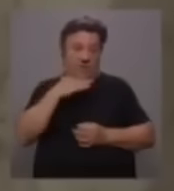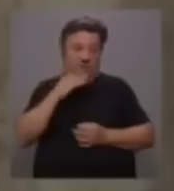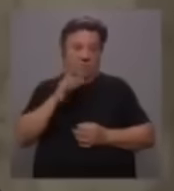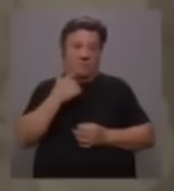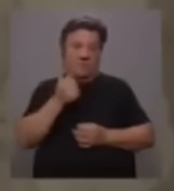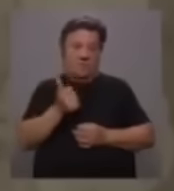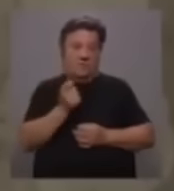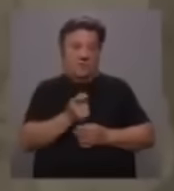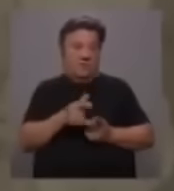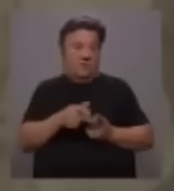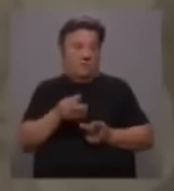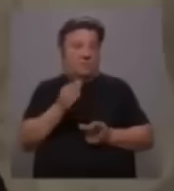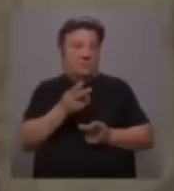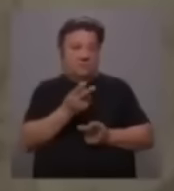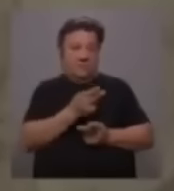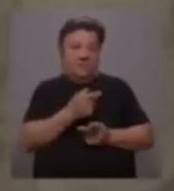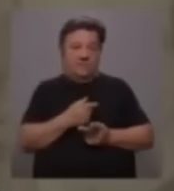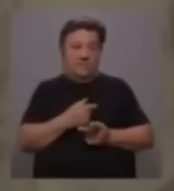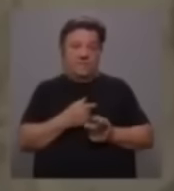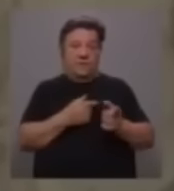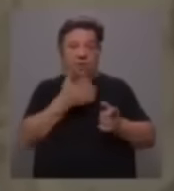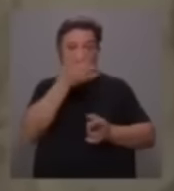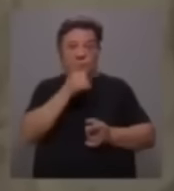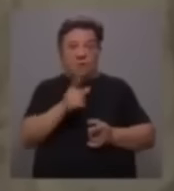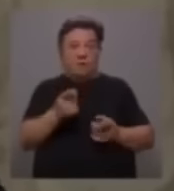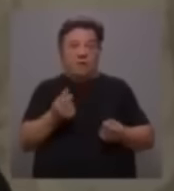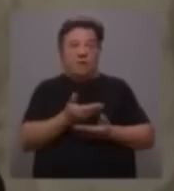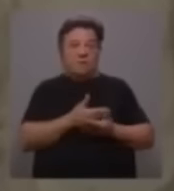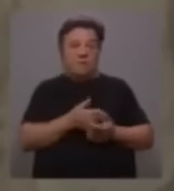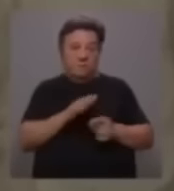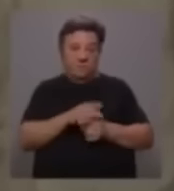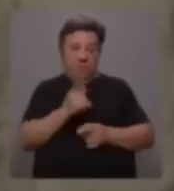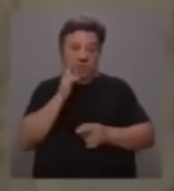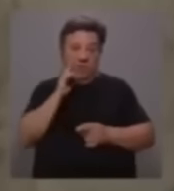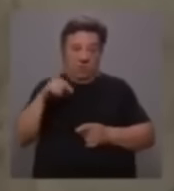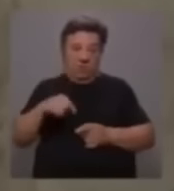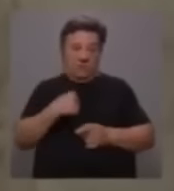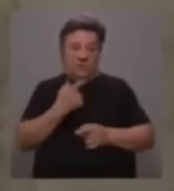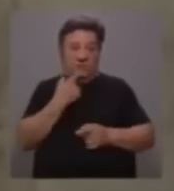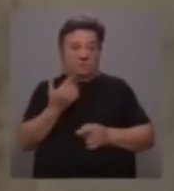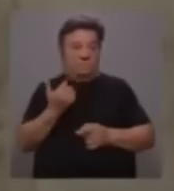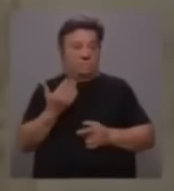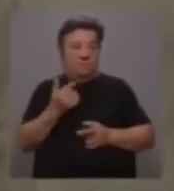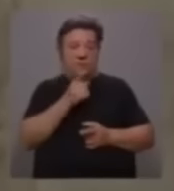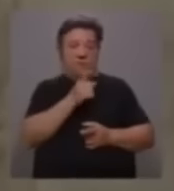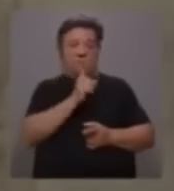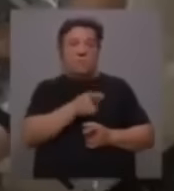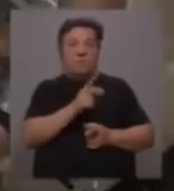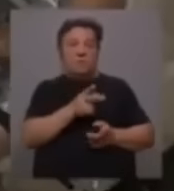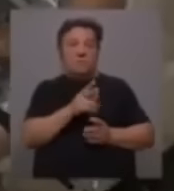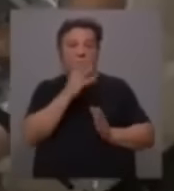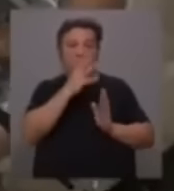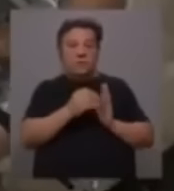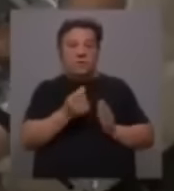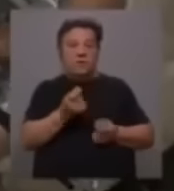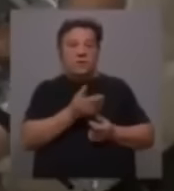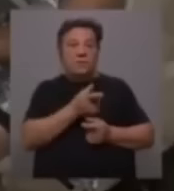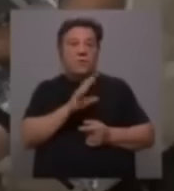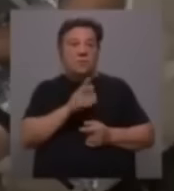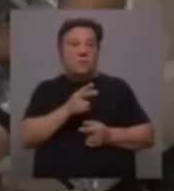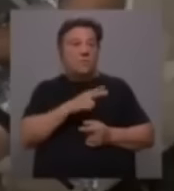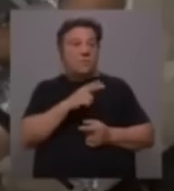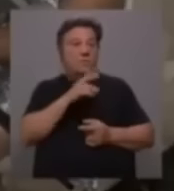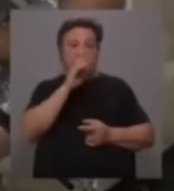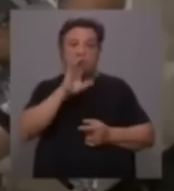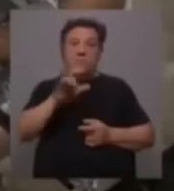ao bloco de esquerda e ao partido comunista a a opinião sobre a economia porque ainda hoje estou para perceber Qual é o vosso modelo de Economia Qual é o país em que vocês se